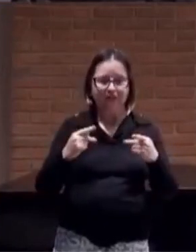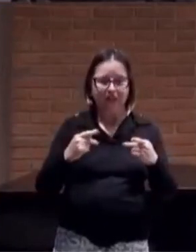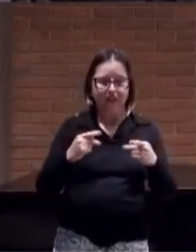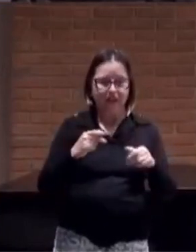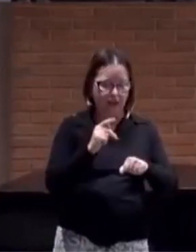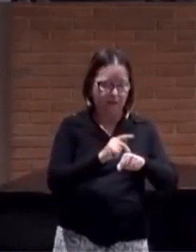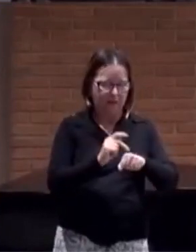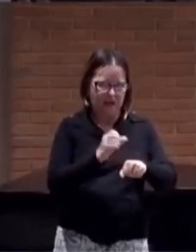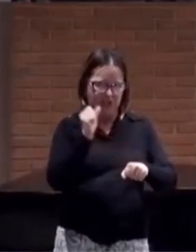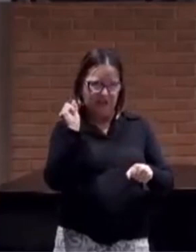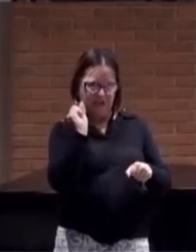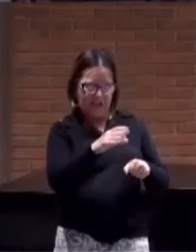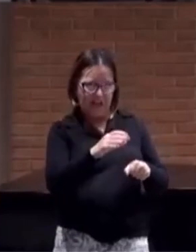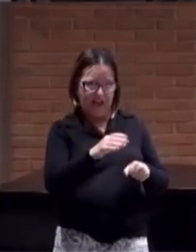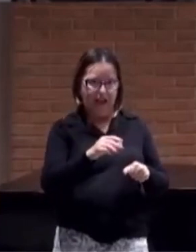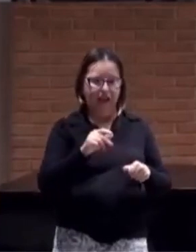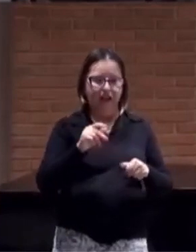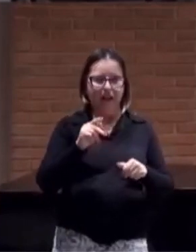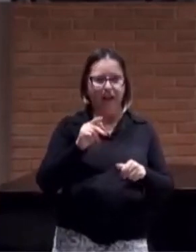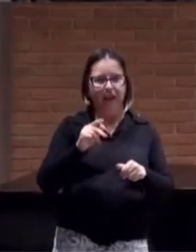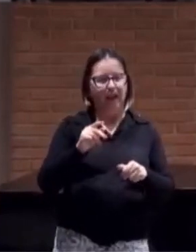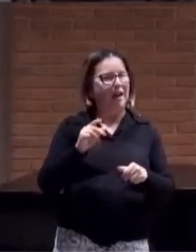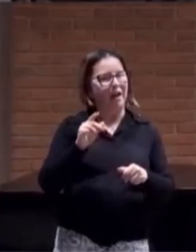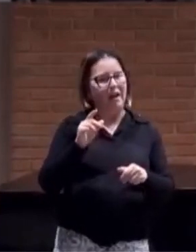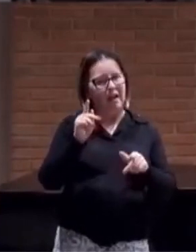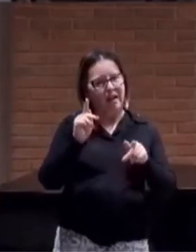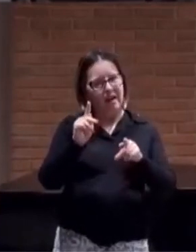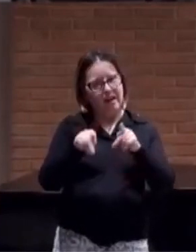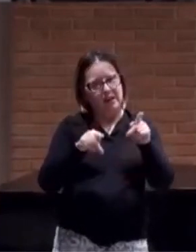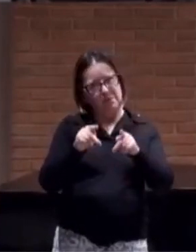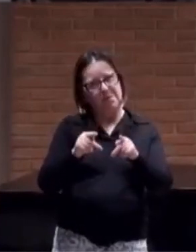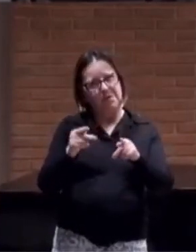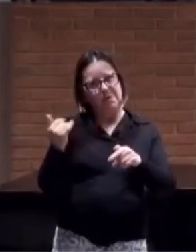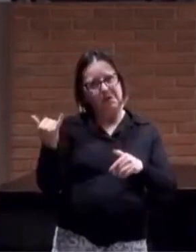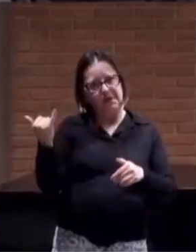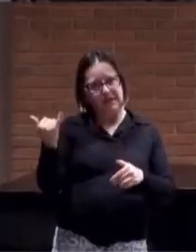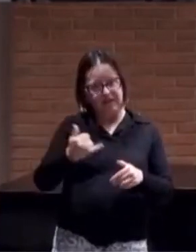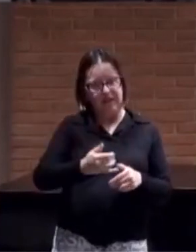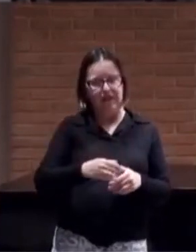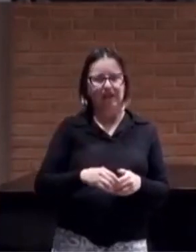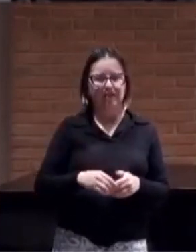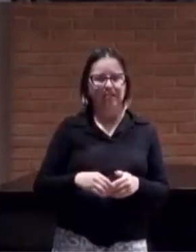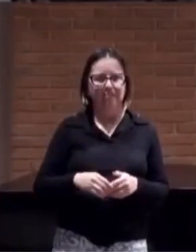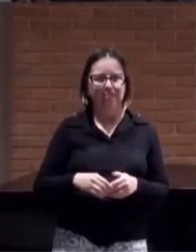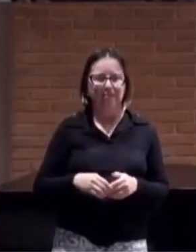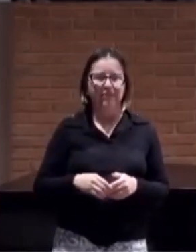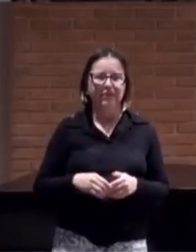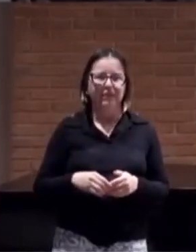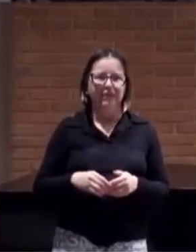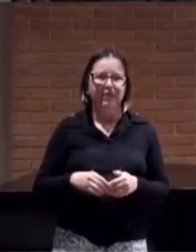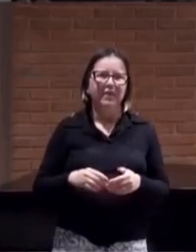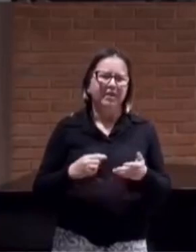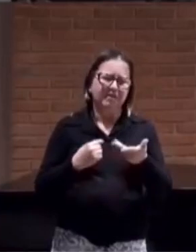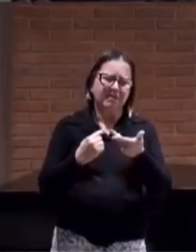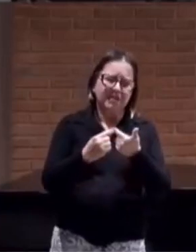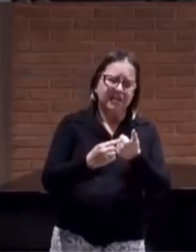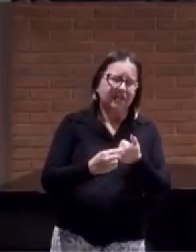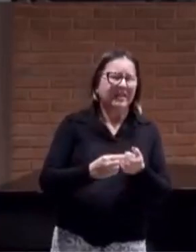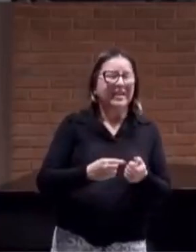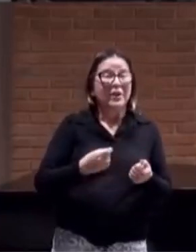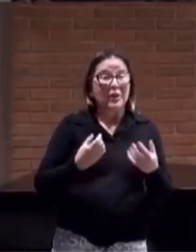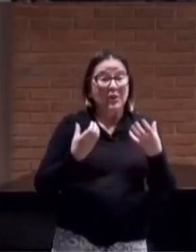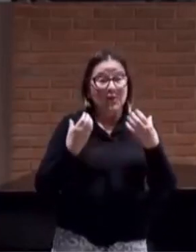te são enviados. Quantas vezes eu quis juntar seus filhos como a galinha faz com